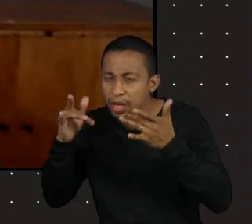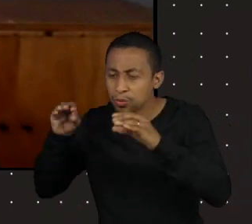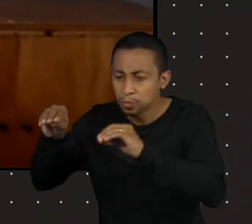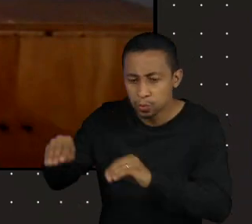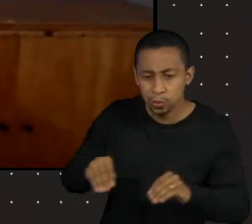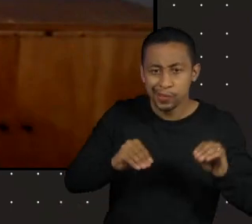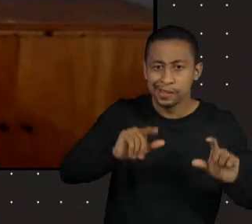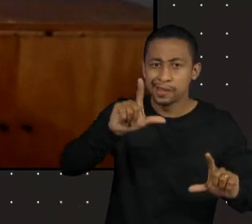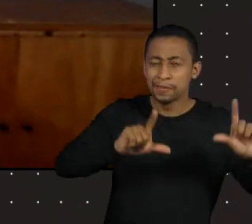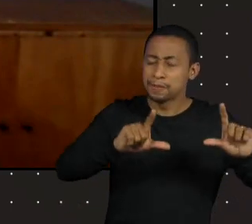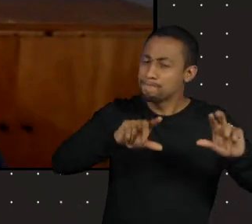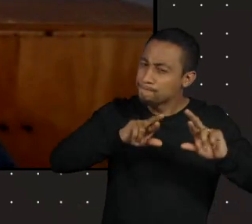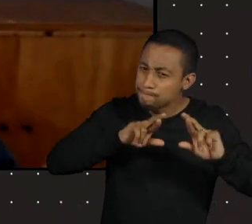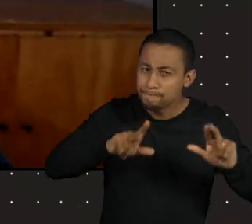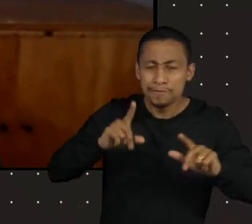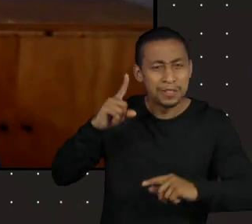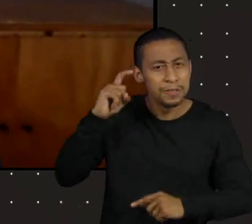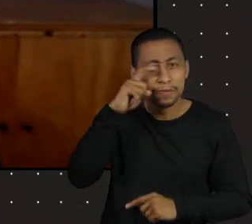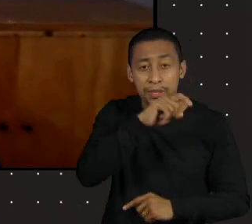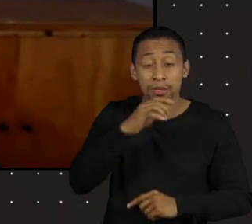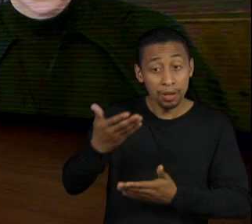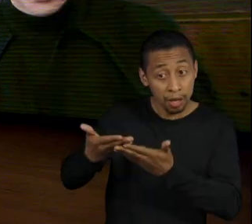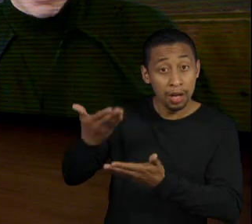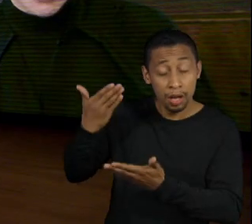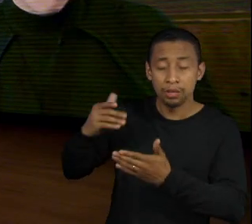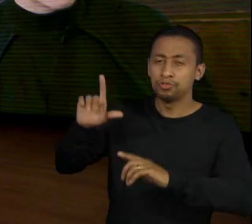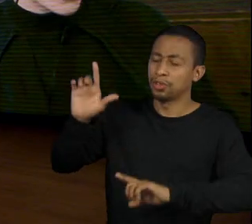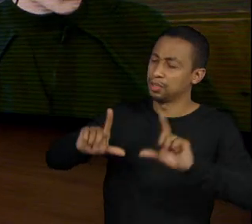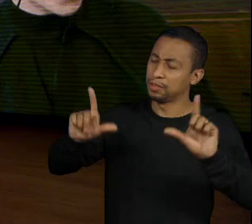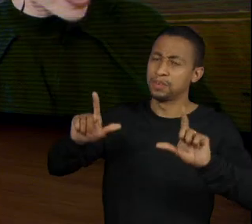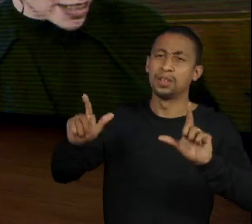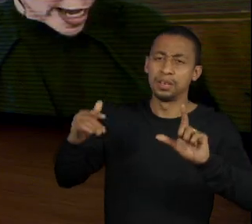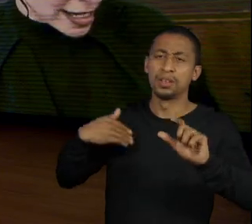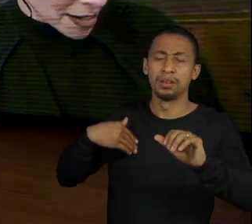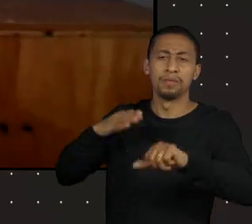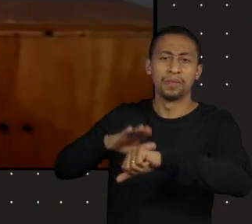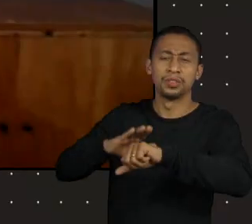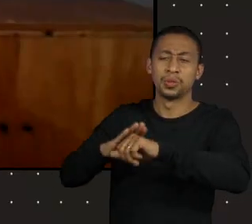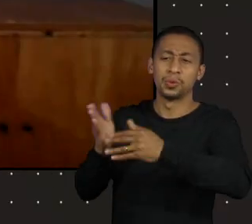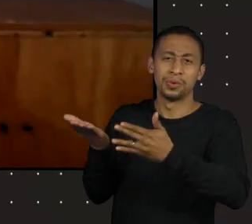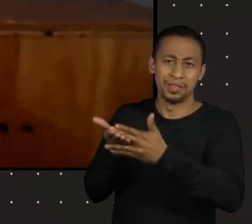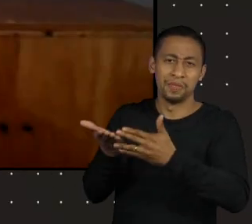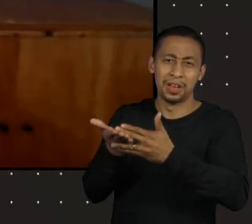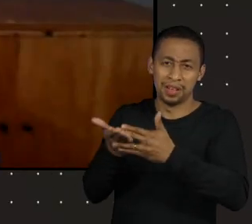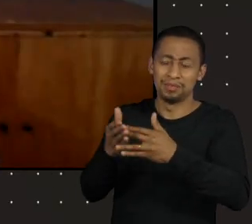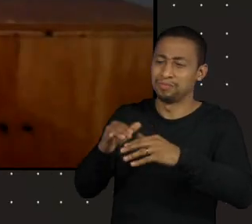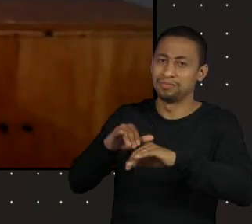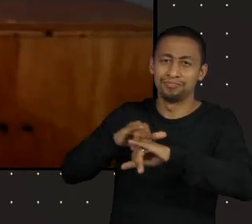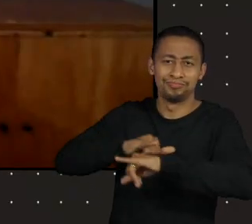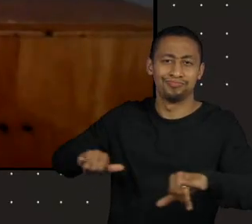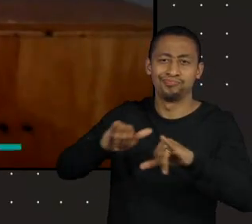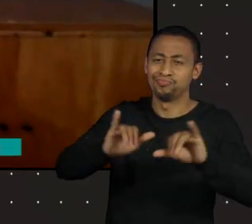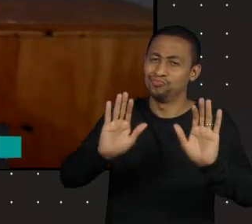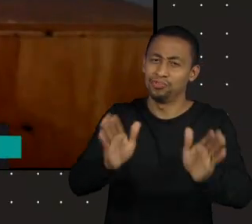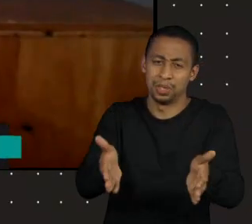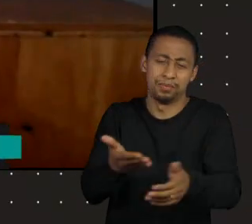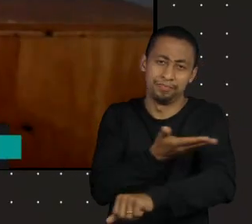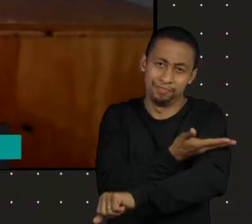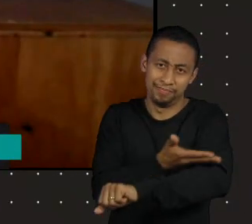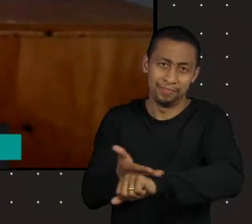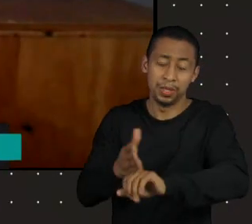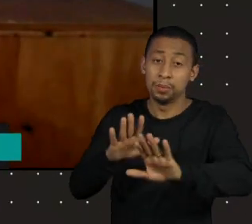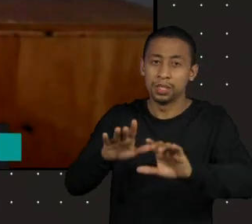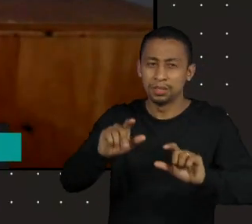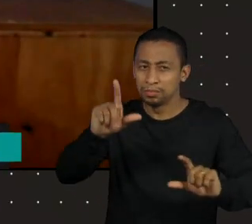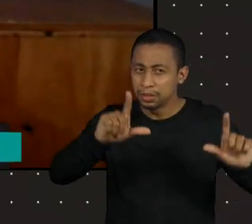Apesar de que, assim, eu já tinha feito comerciais em Belo Horizonte, eu trabalhava, fazia comerciais, mas eu não